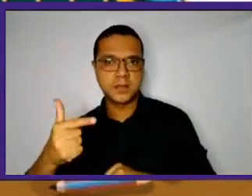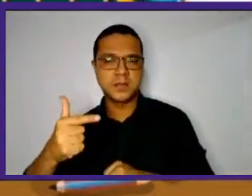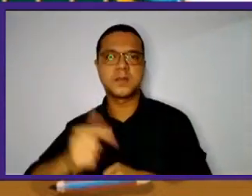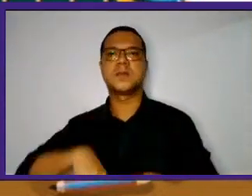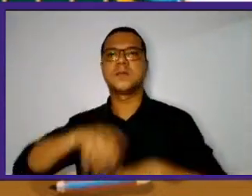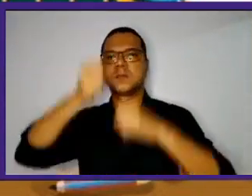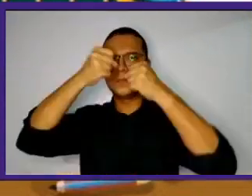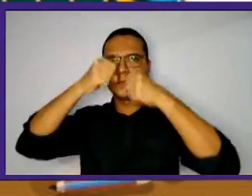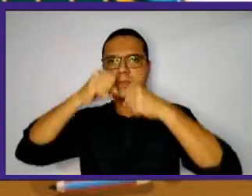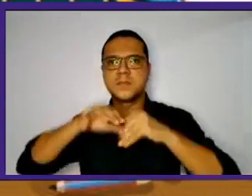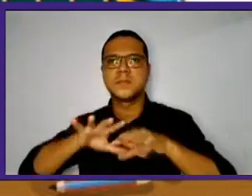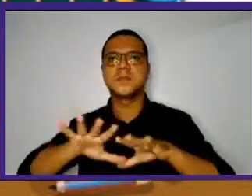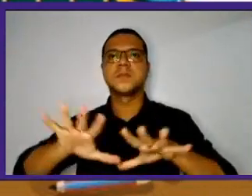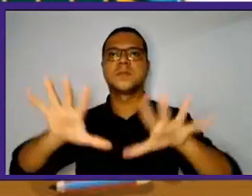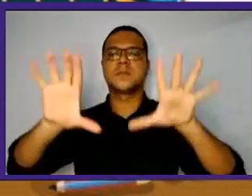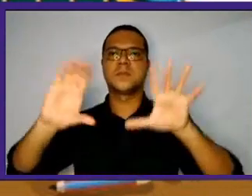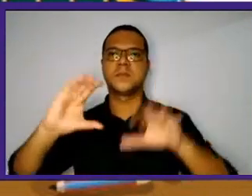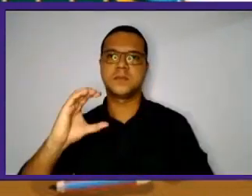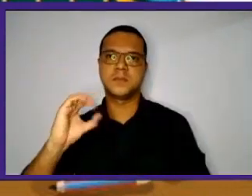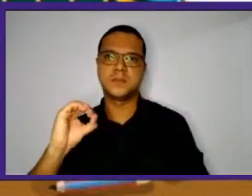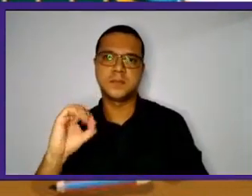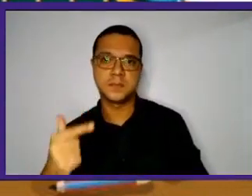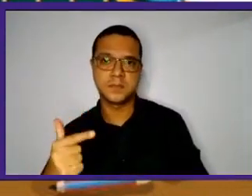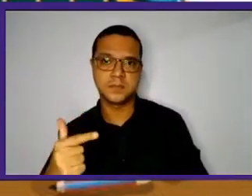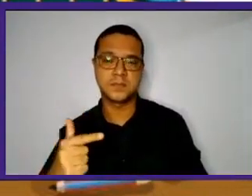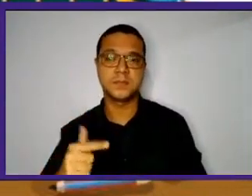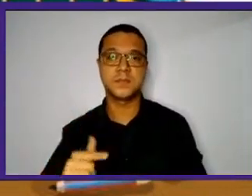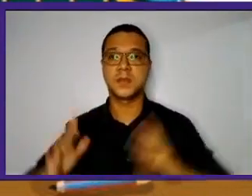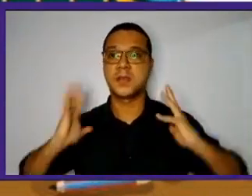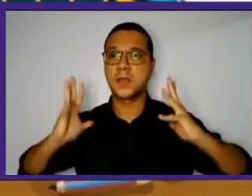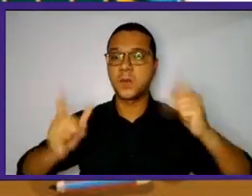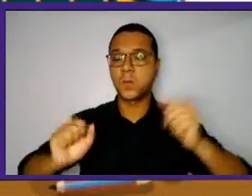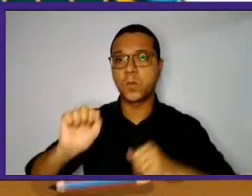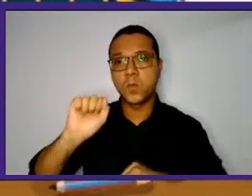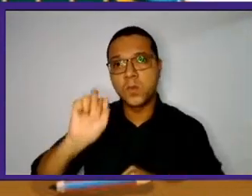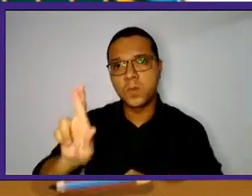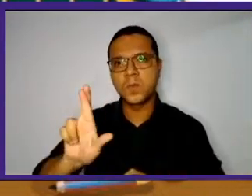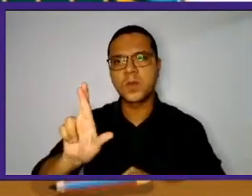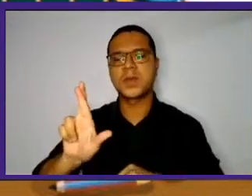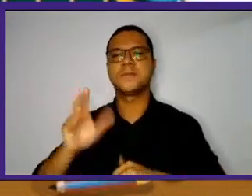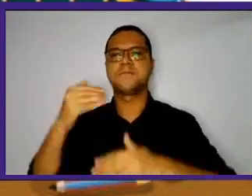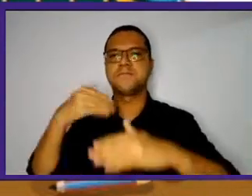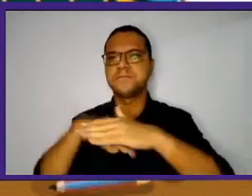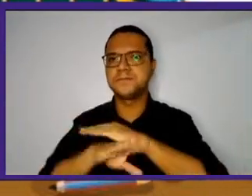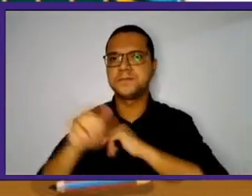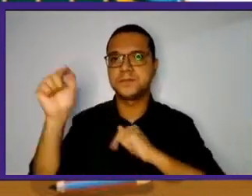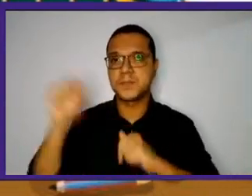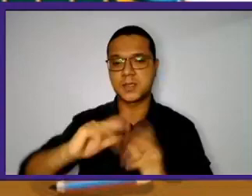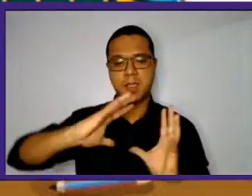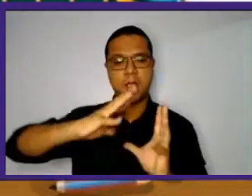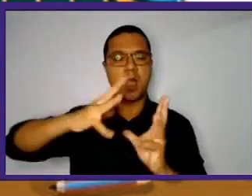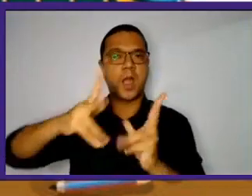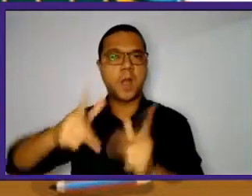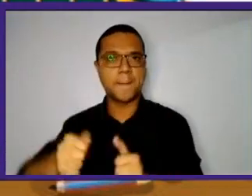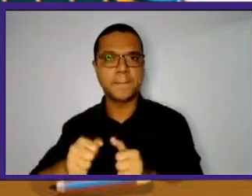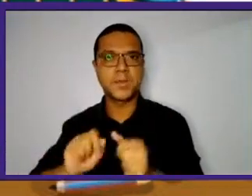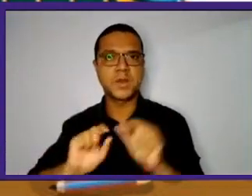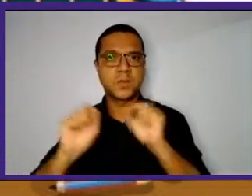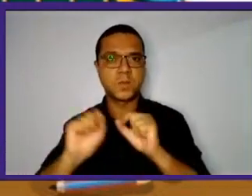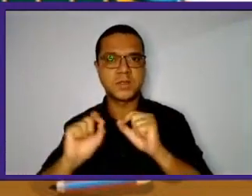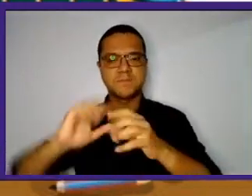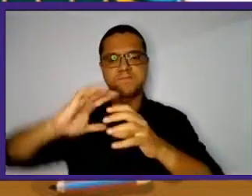o contrário. E todo esse ar que fica guardadinho aqui no nosso planeta e ao mesmo tempo está solto, vem justamente